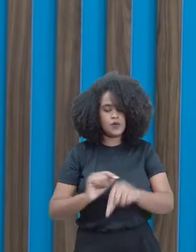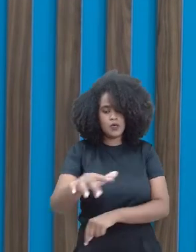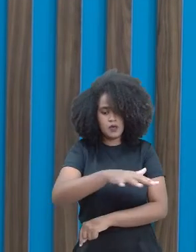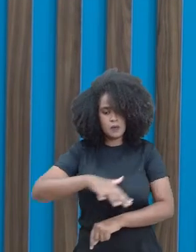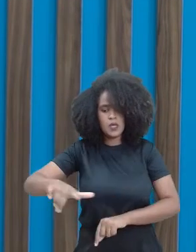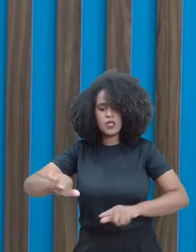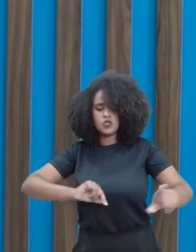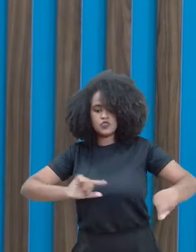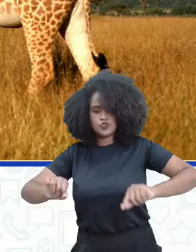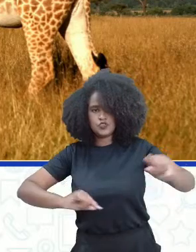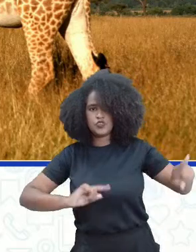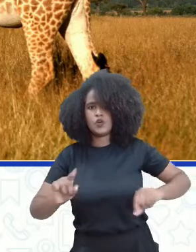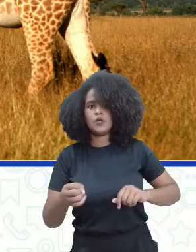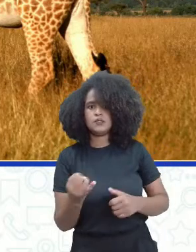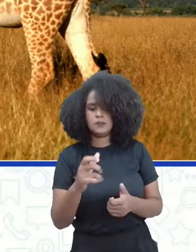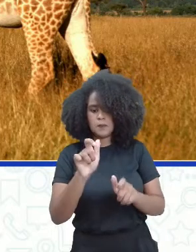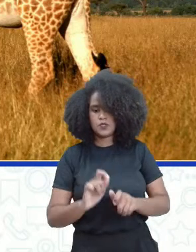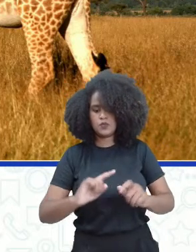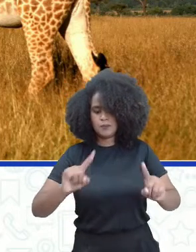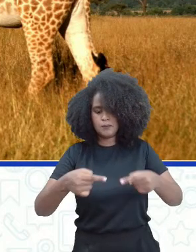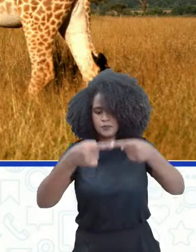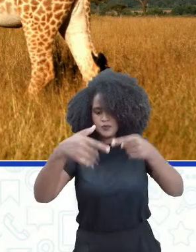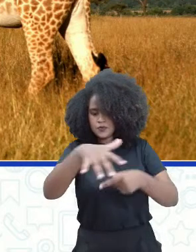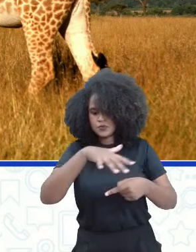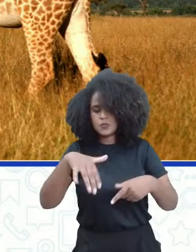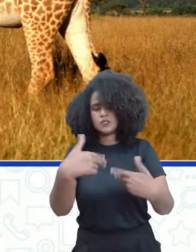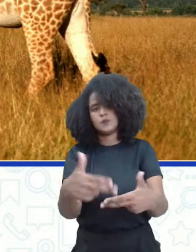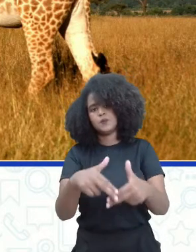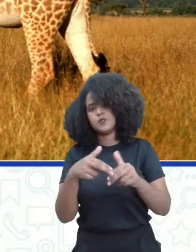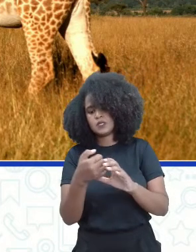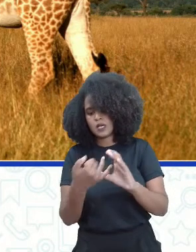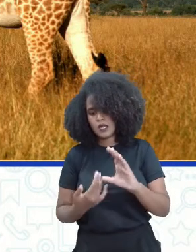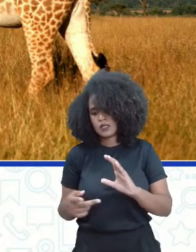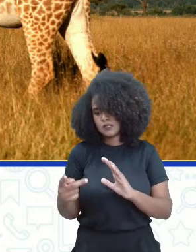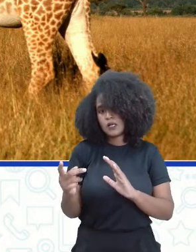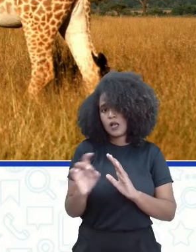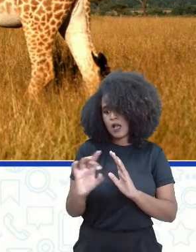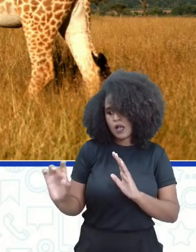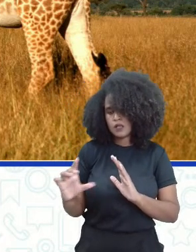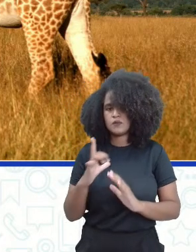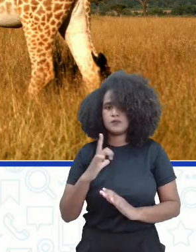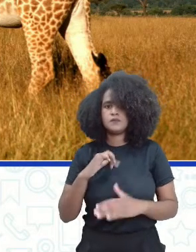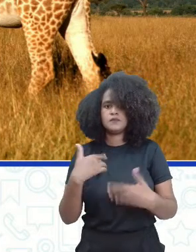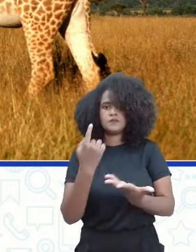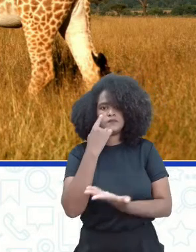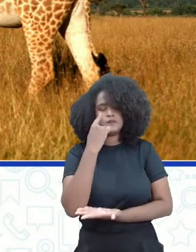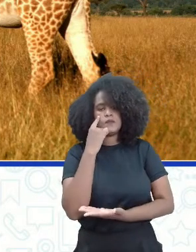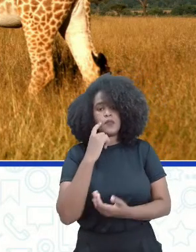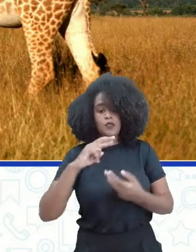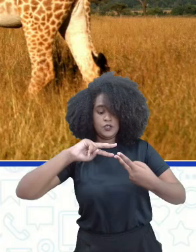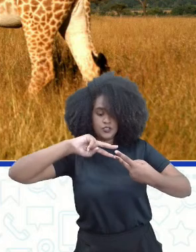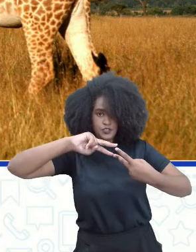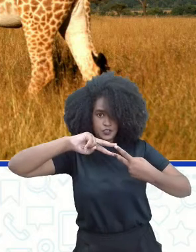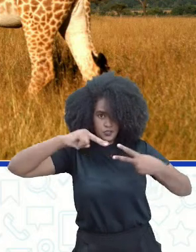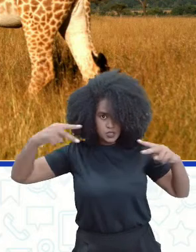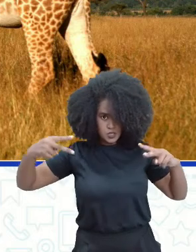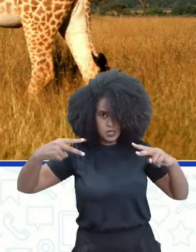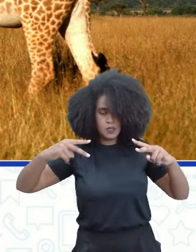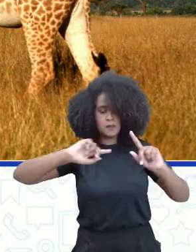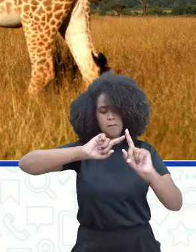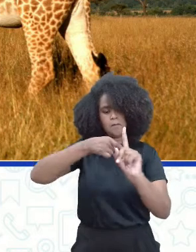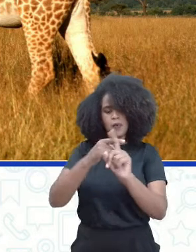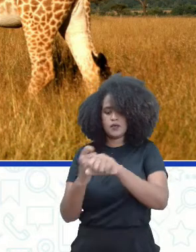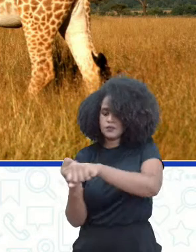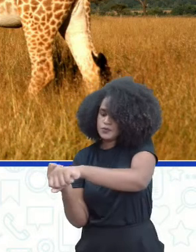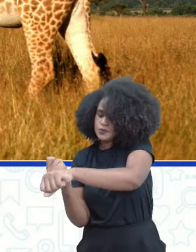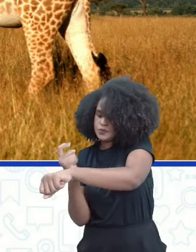os hábitos também. Então, cada um teve uma característica aí. E nós vemos que, assim, a genética, junto com a